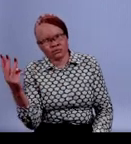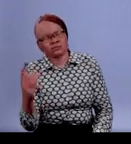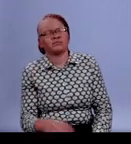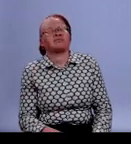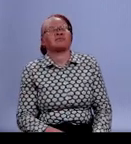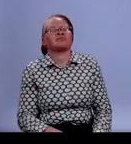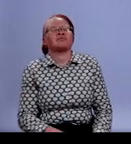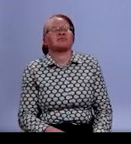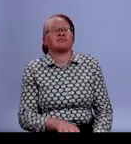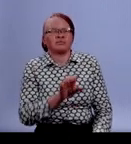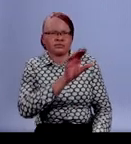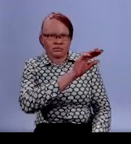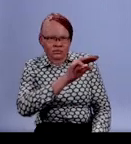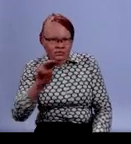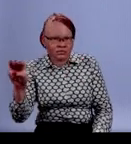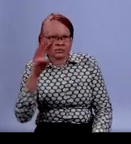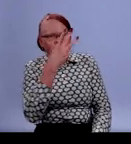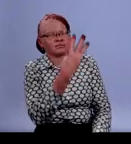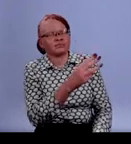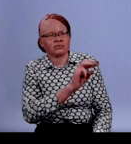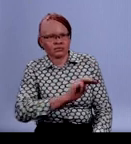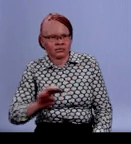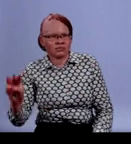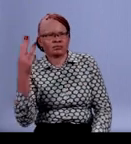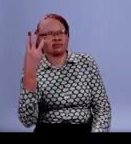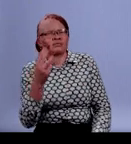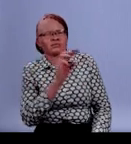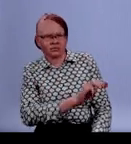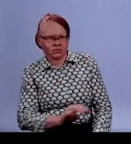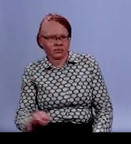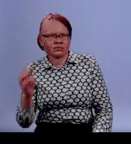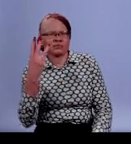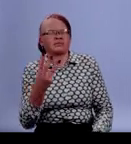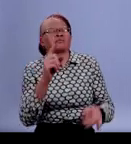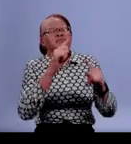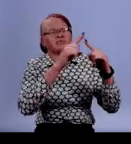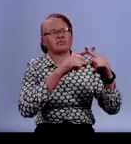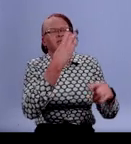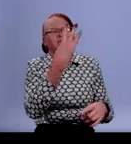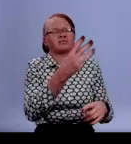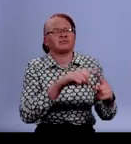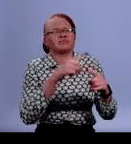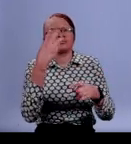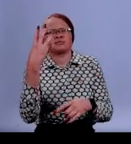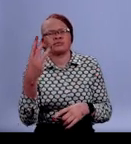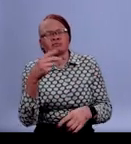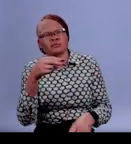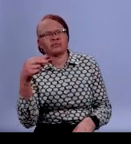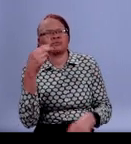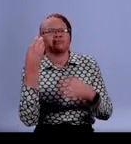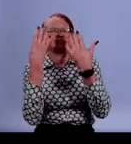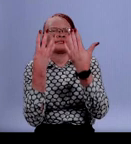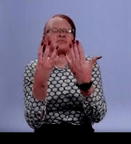na horizontal também ide Então nesse quadrado o quadrado aqui temos três vezes O que é igual a